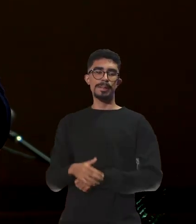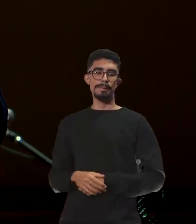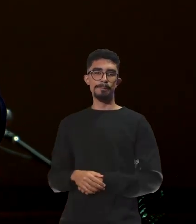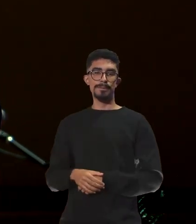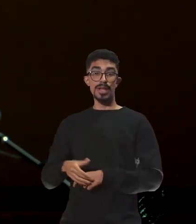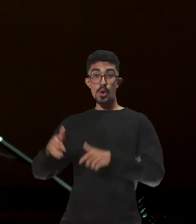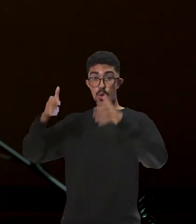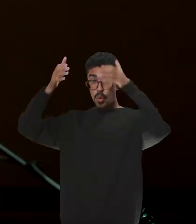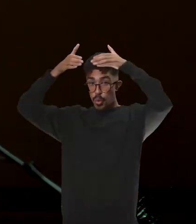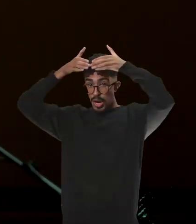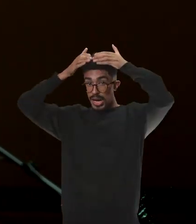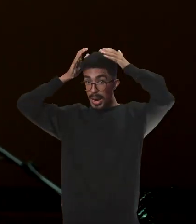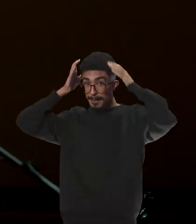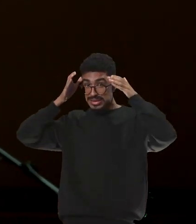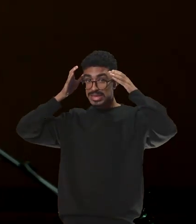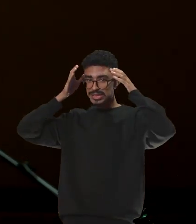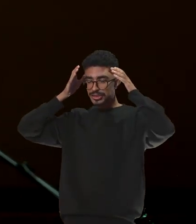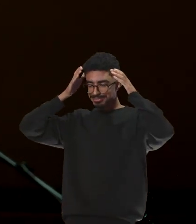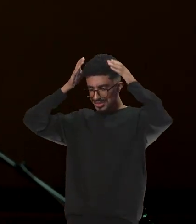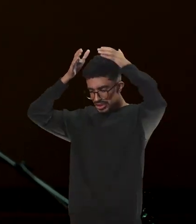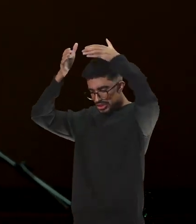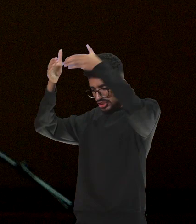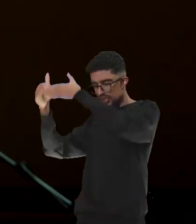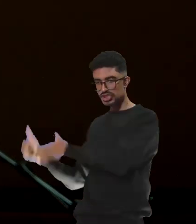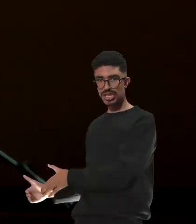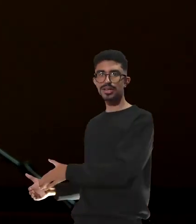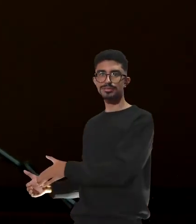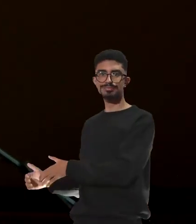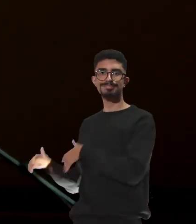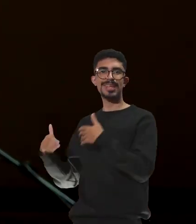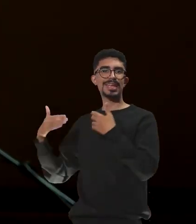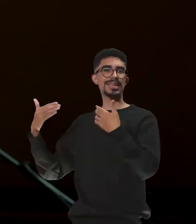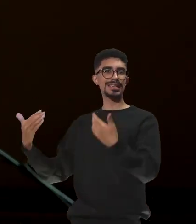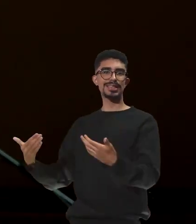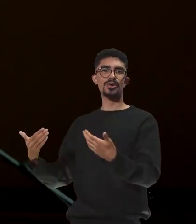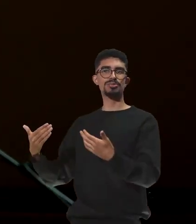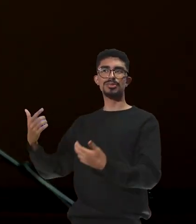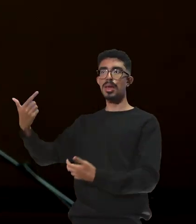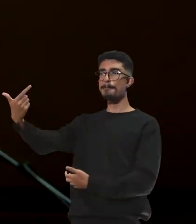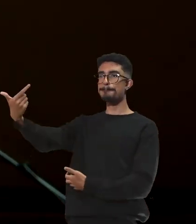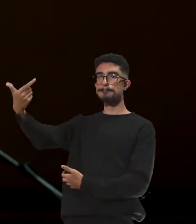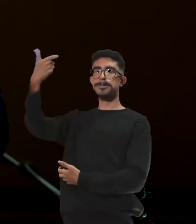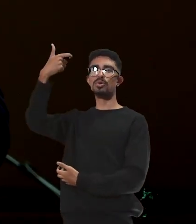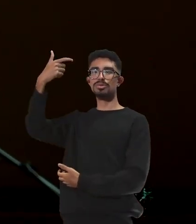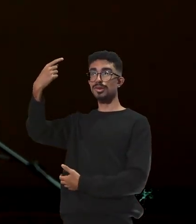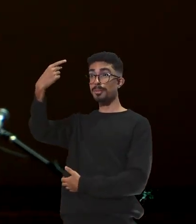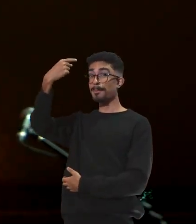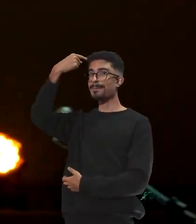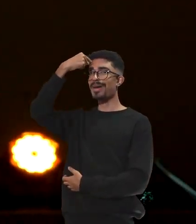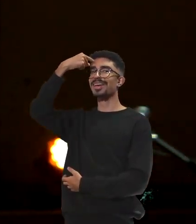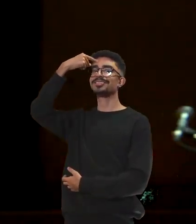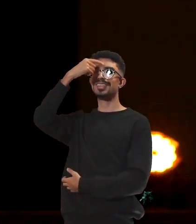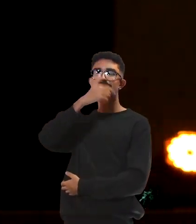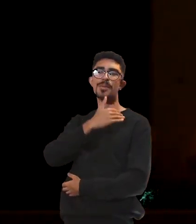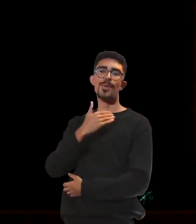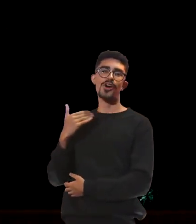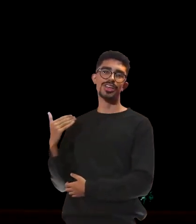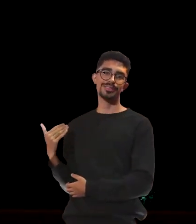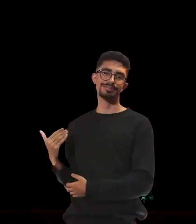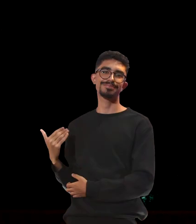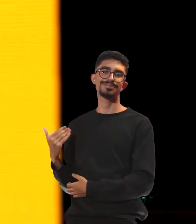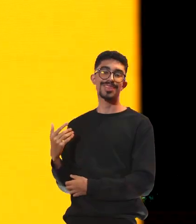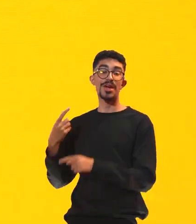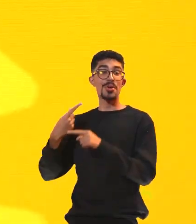o capacete. Não demora 5 segundos. Pá! Morreu. A gente anda na